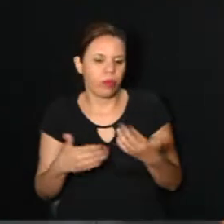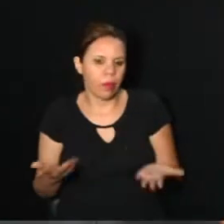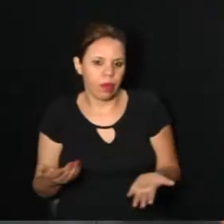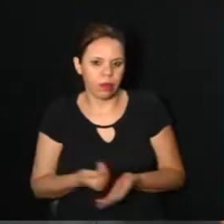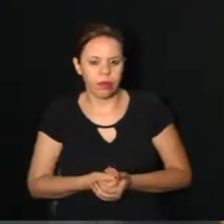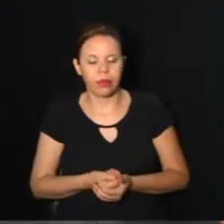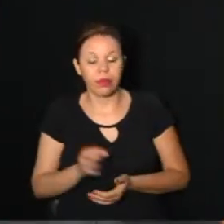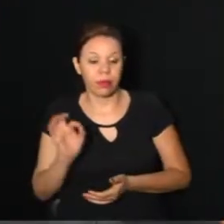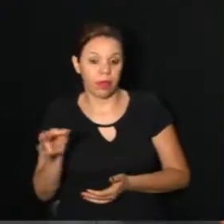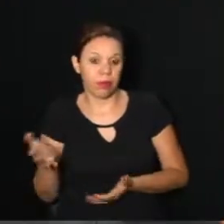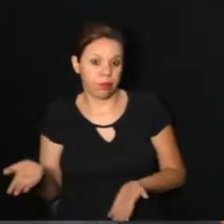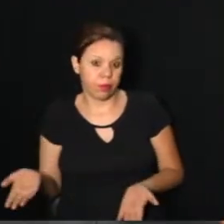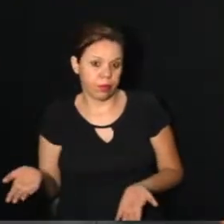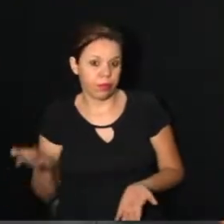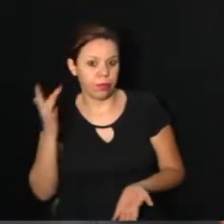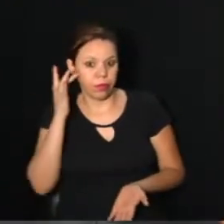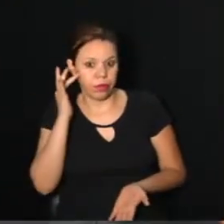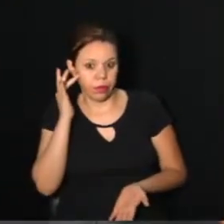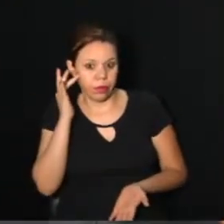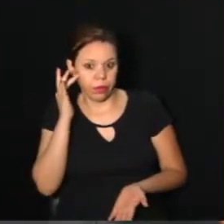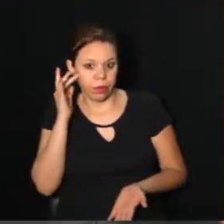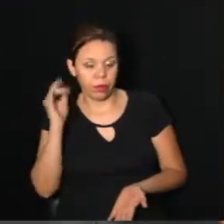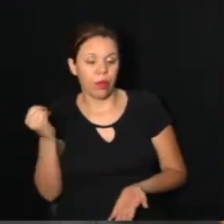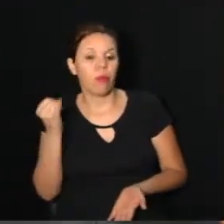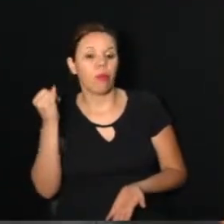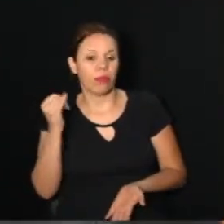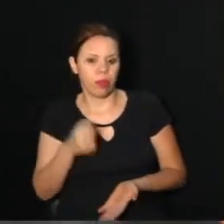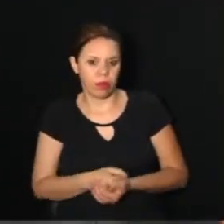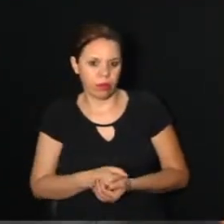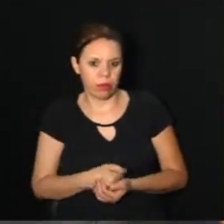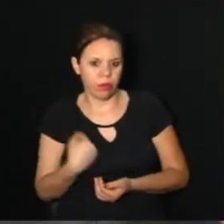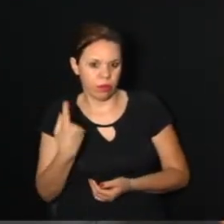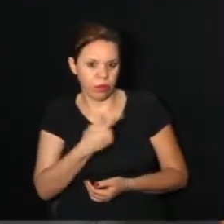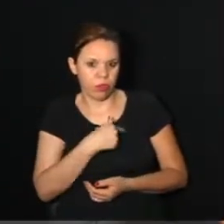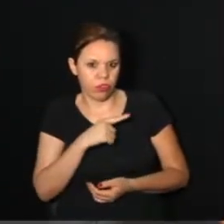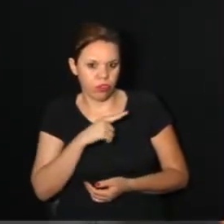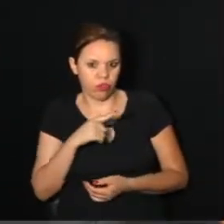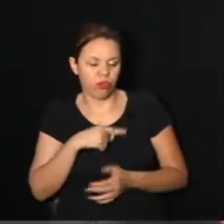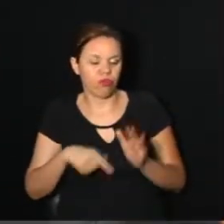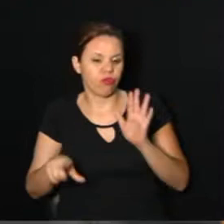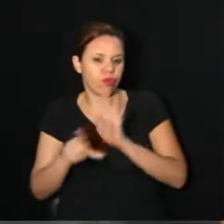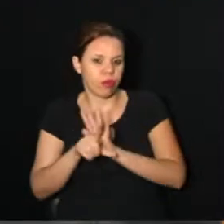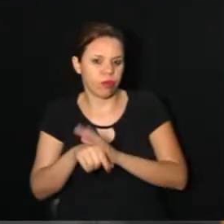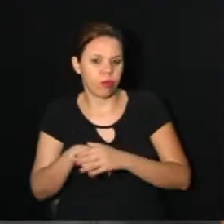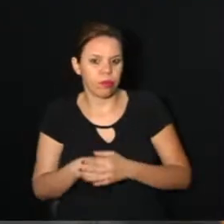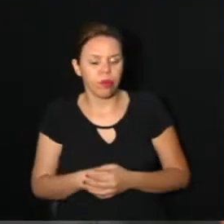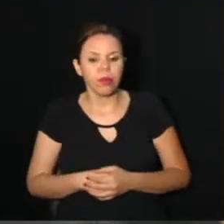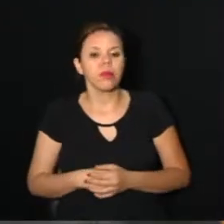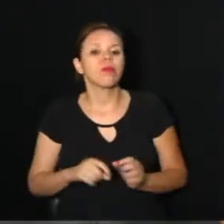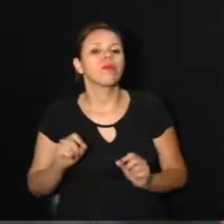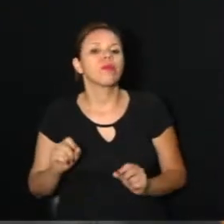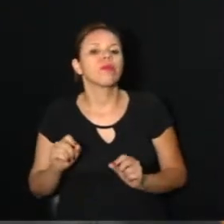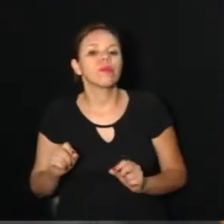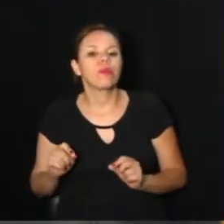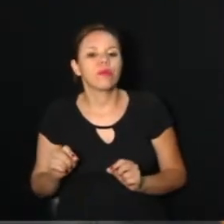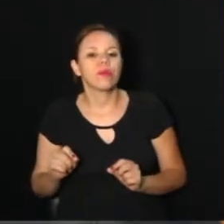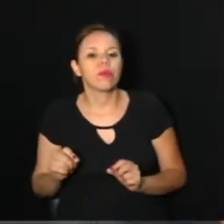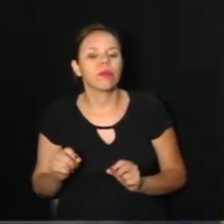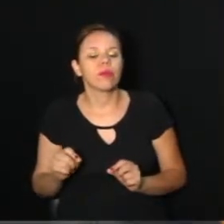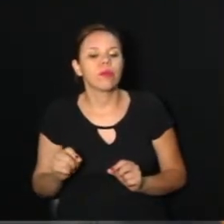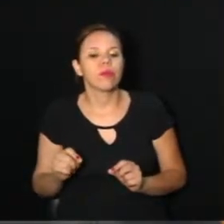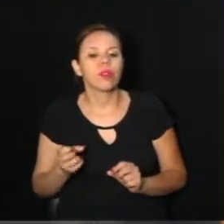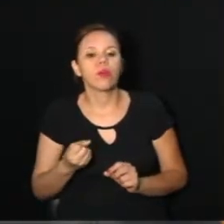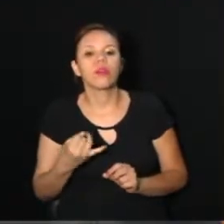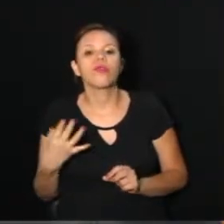Então, eu acho que aí é a importância que a gente tem da lei, né, para